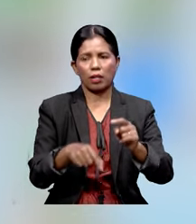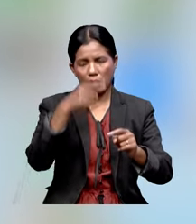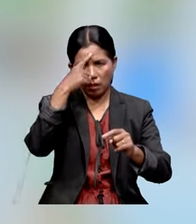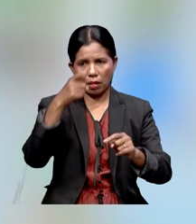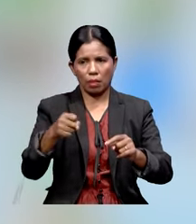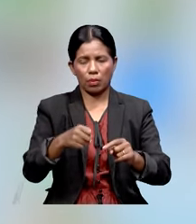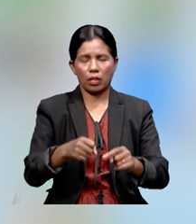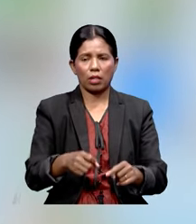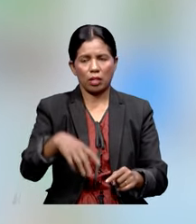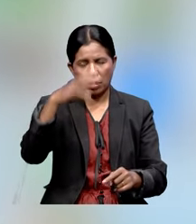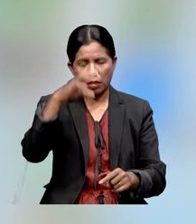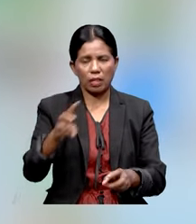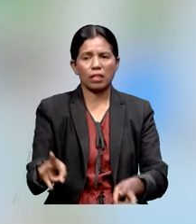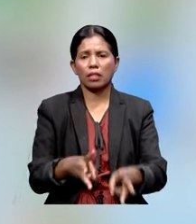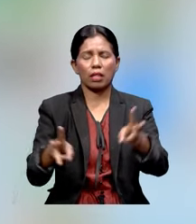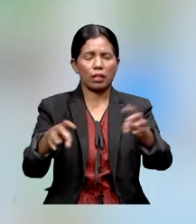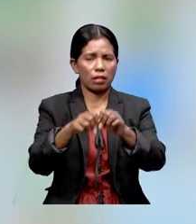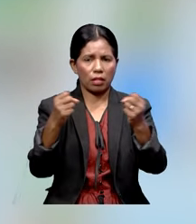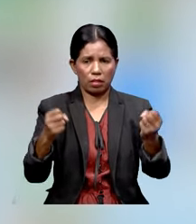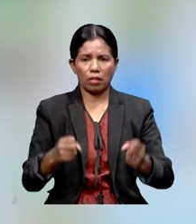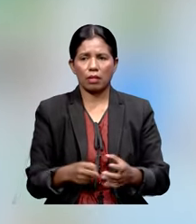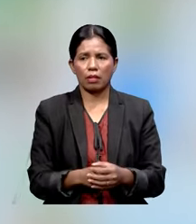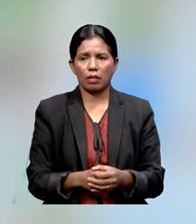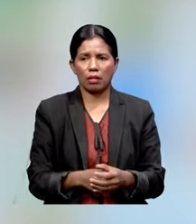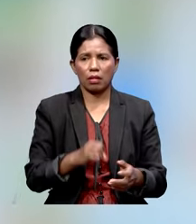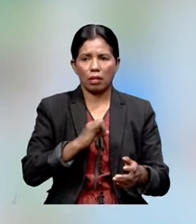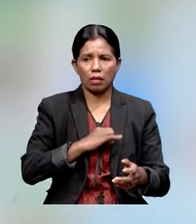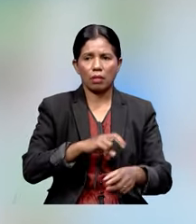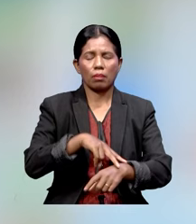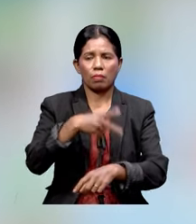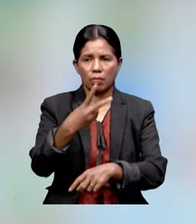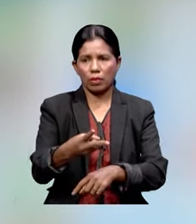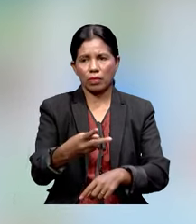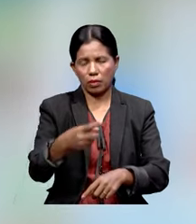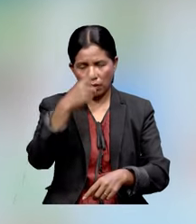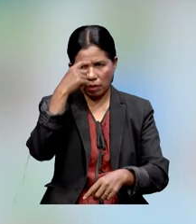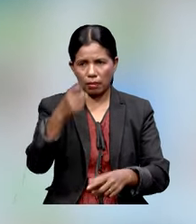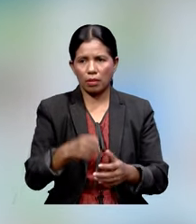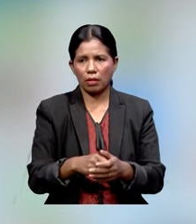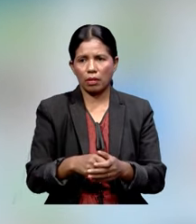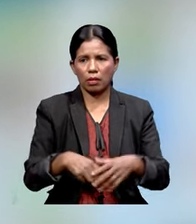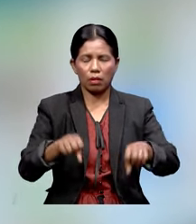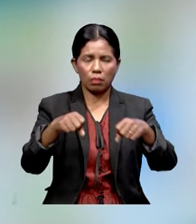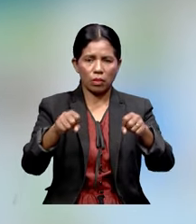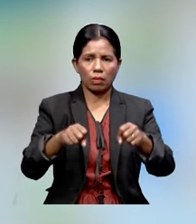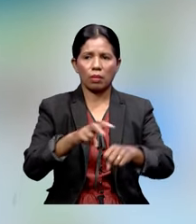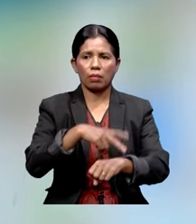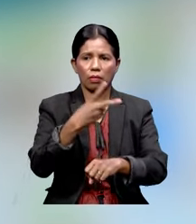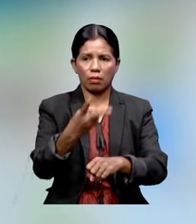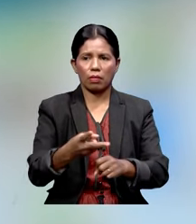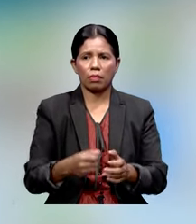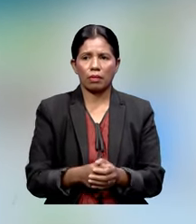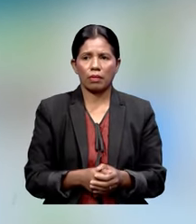tahu. Motor halela dia. Hau sempre mono tamba motor